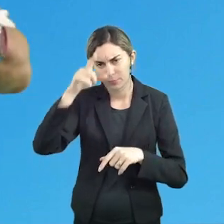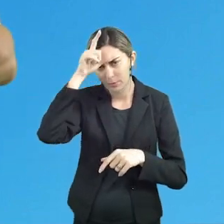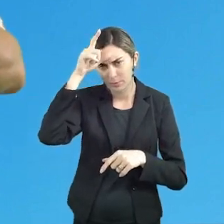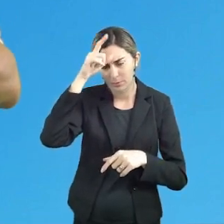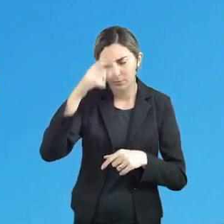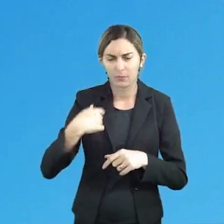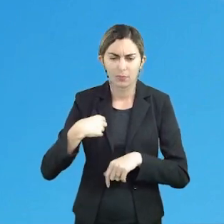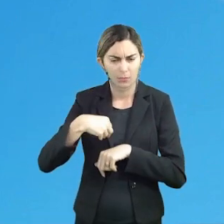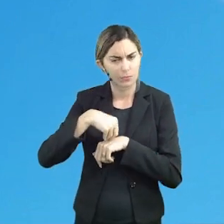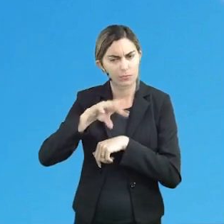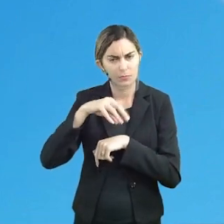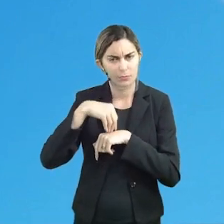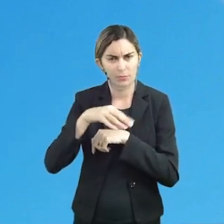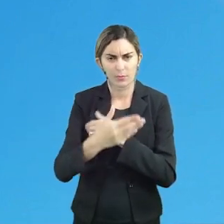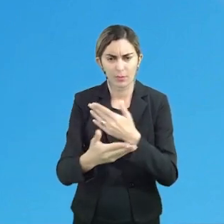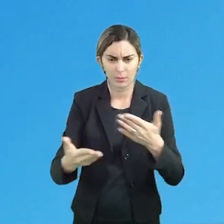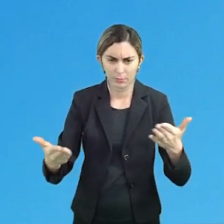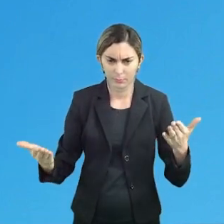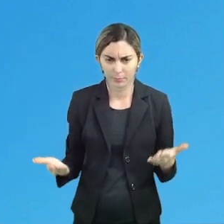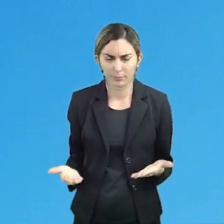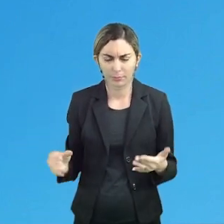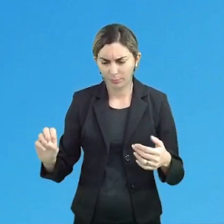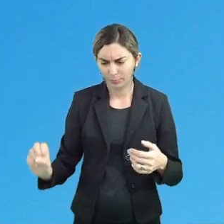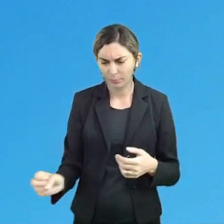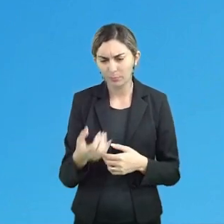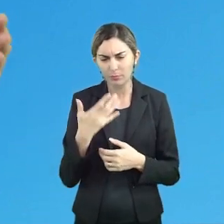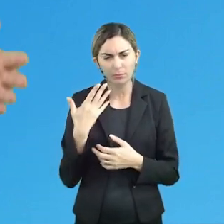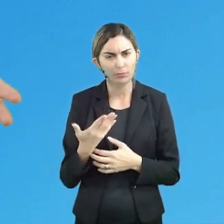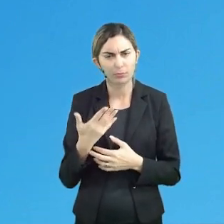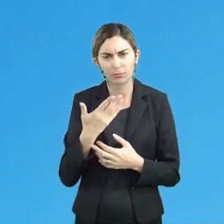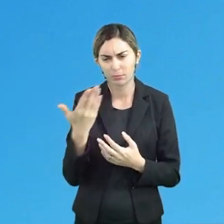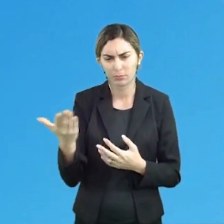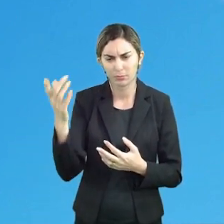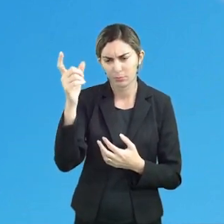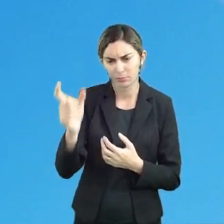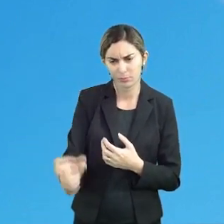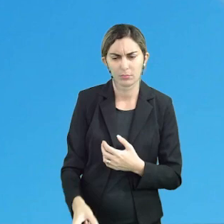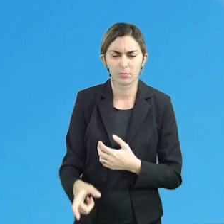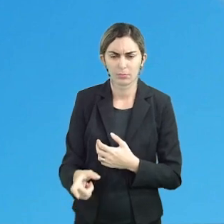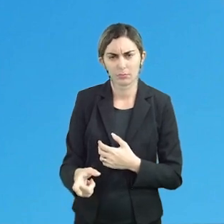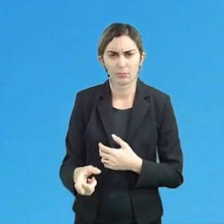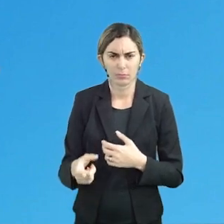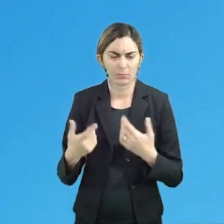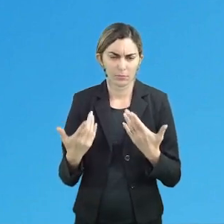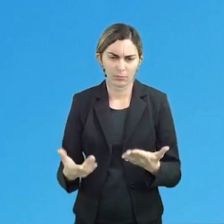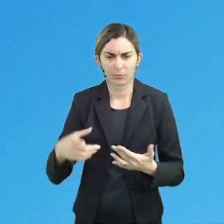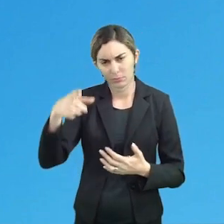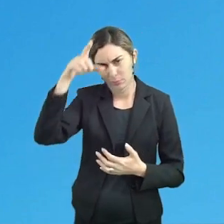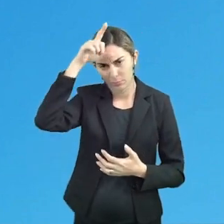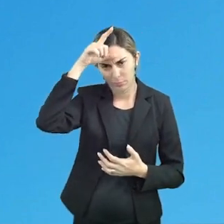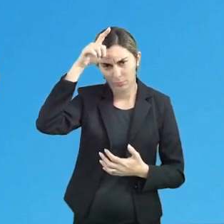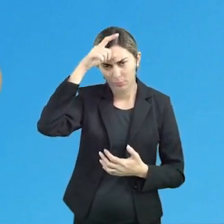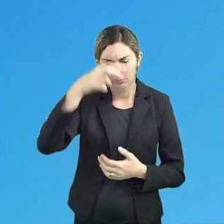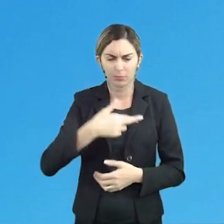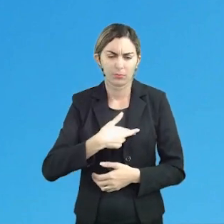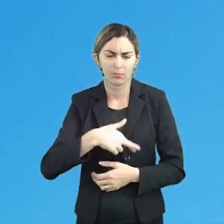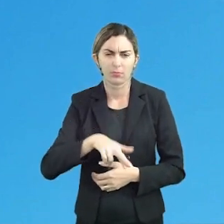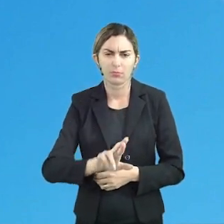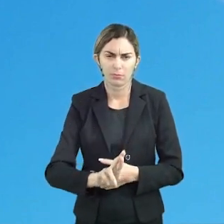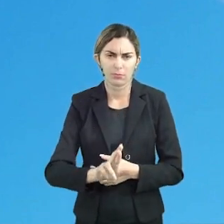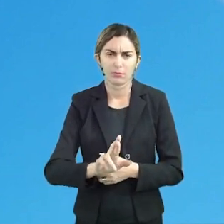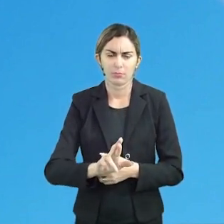que vamos destacar aqui nessa nova série são figuras, são lideranças de